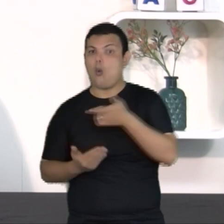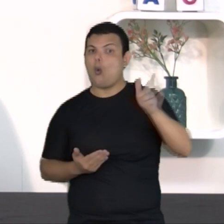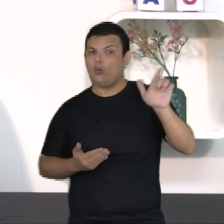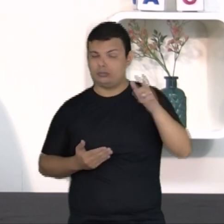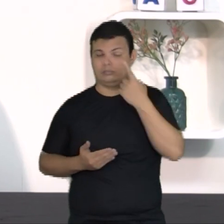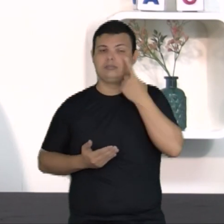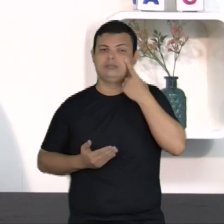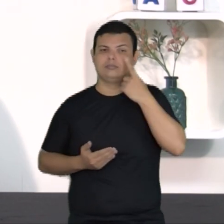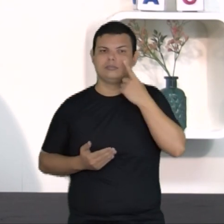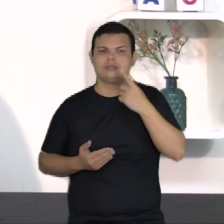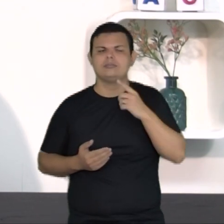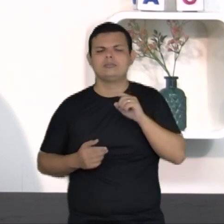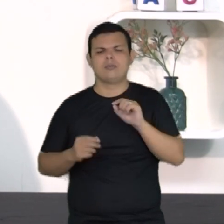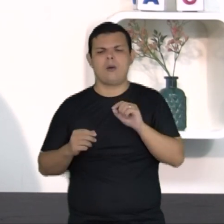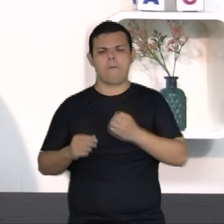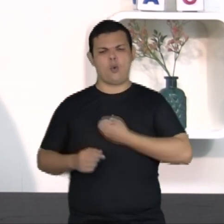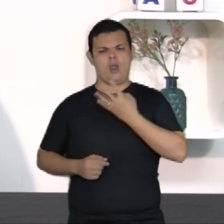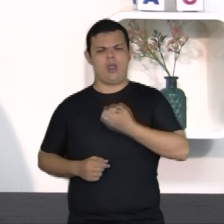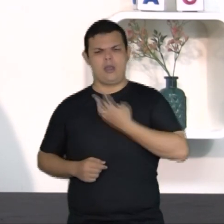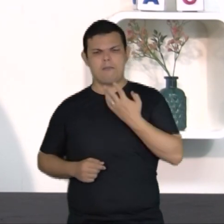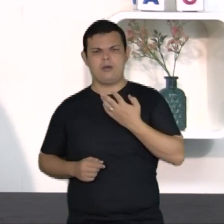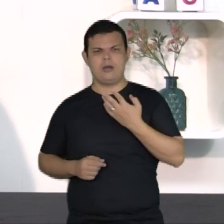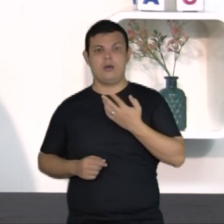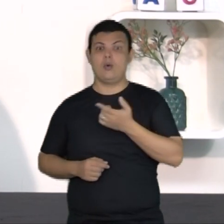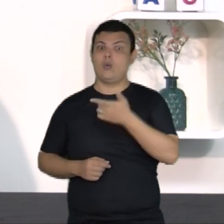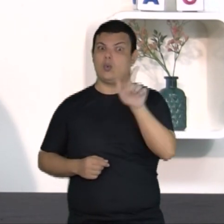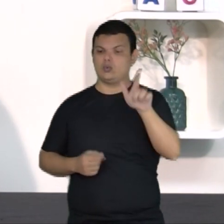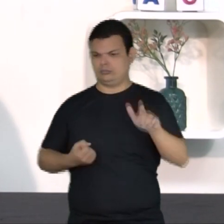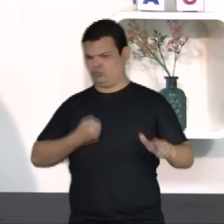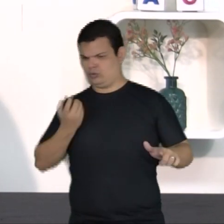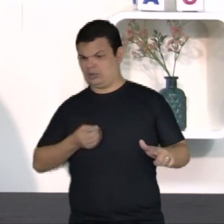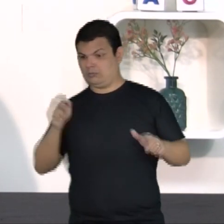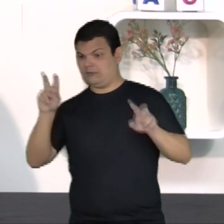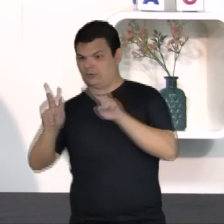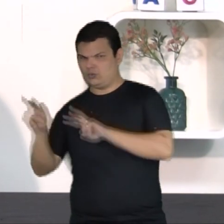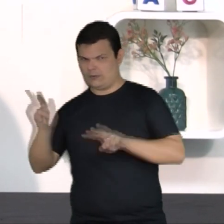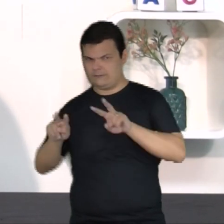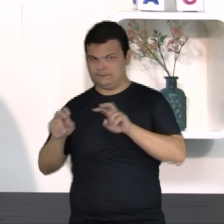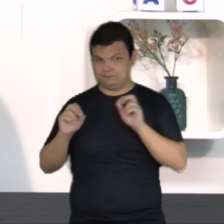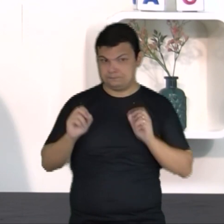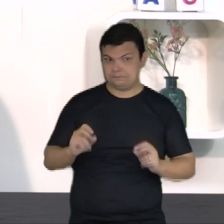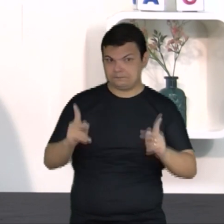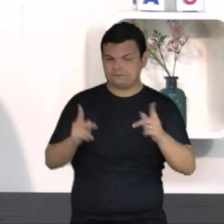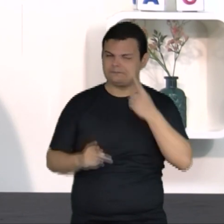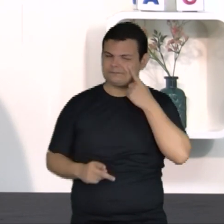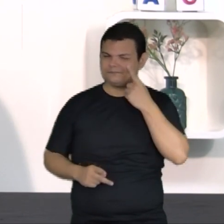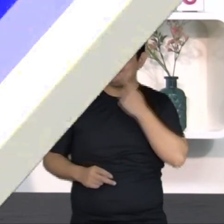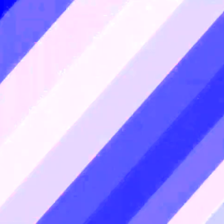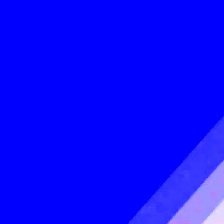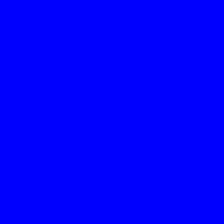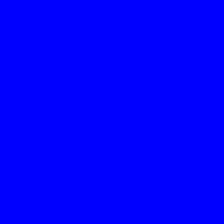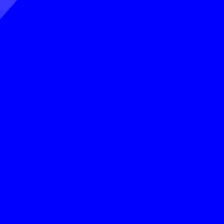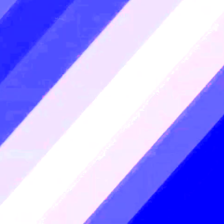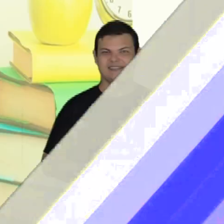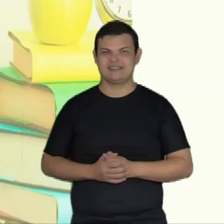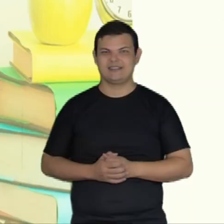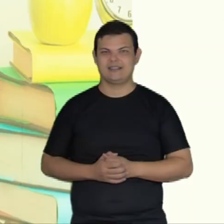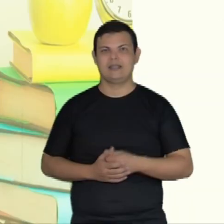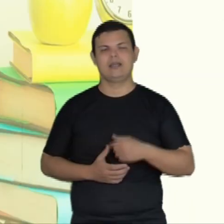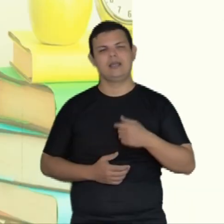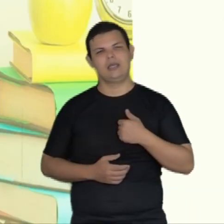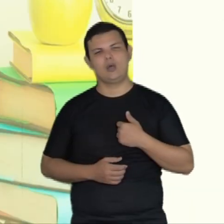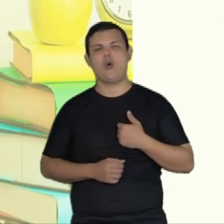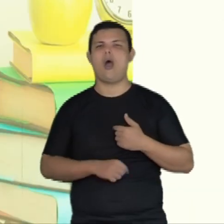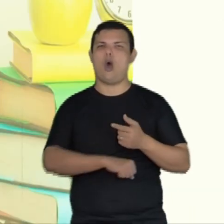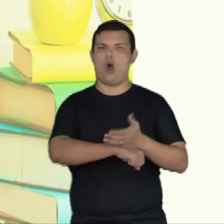poder daqui a pouco ver o que é um poema e o que é um poema visual. Beleza? Me acompanhe aqui na leitura, vamos lá. Eu sou